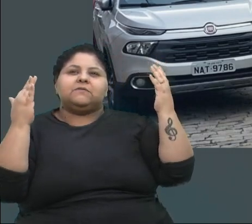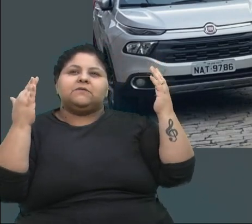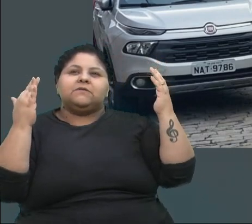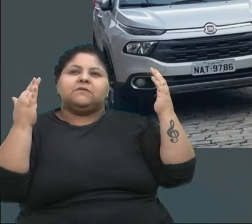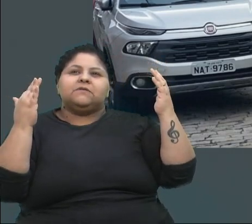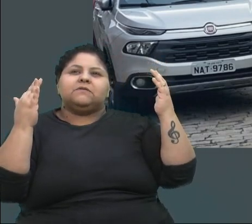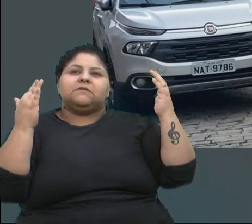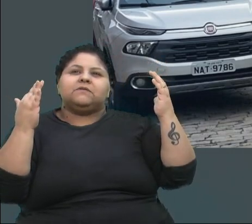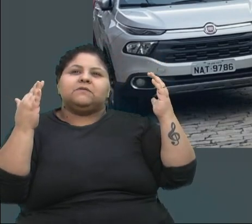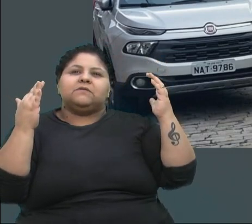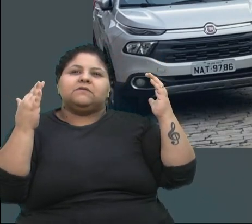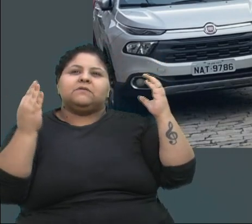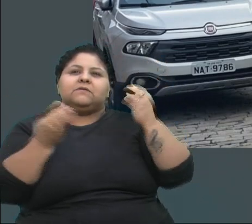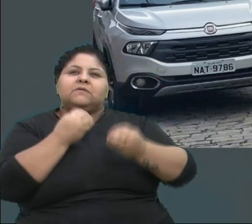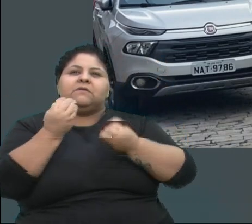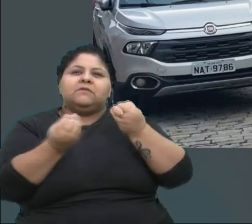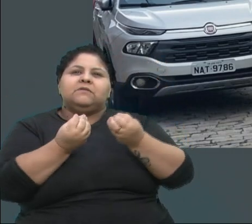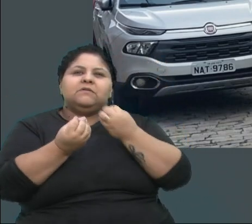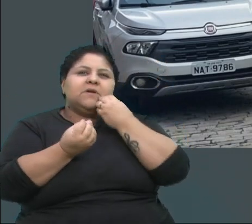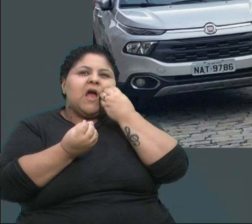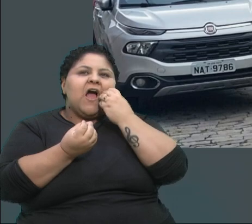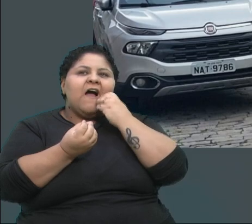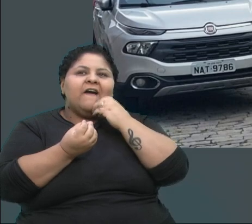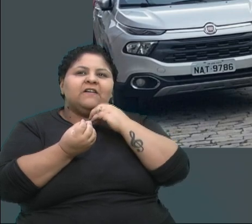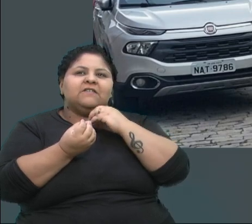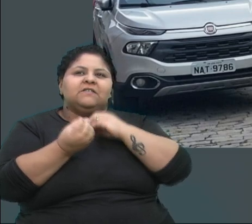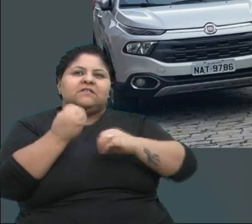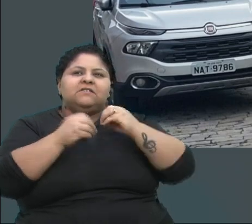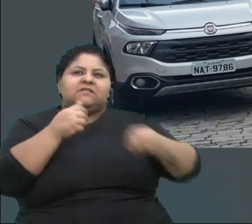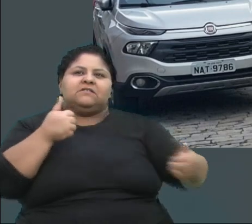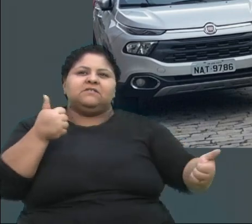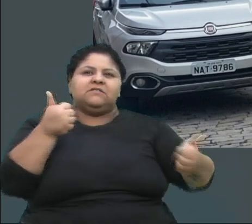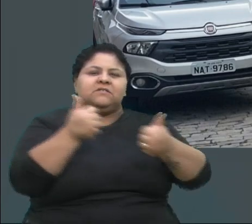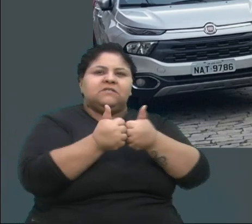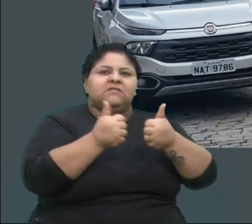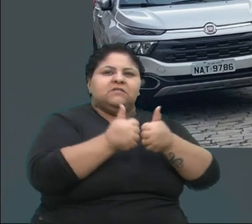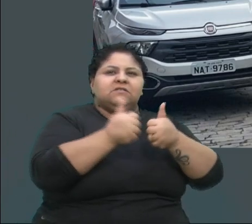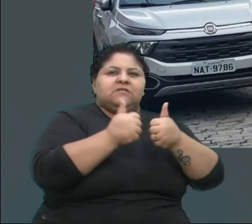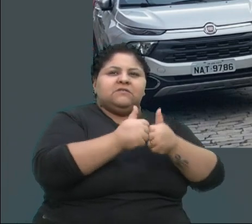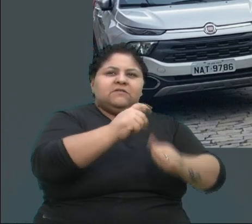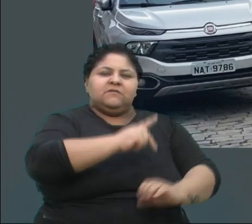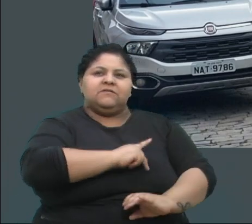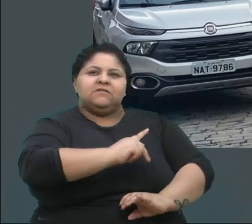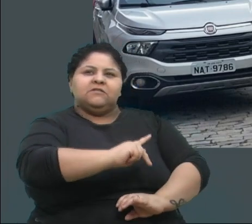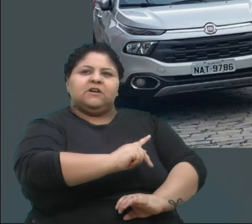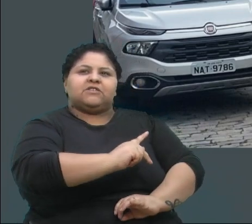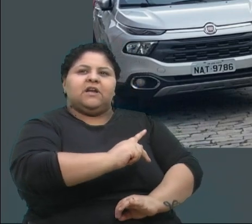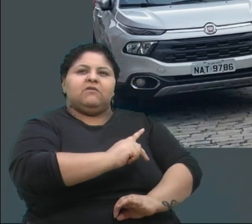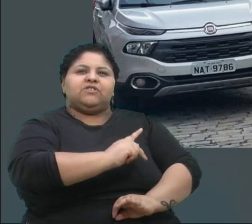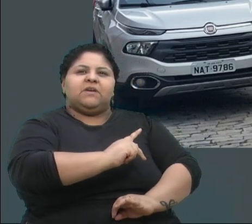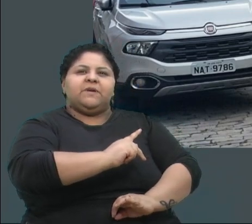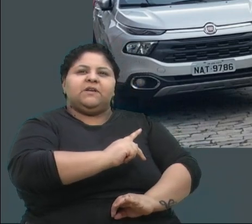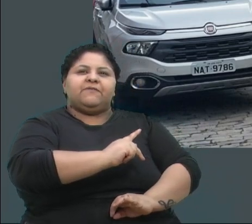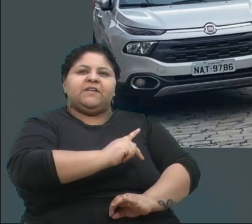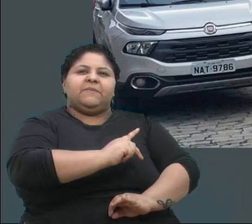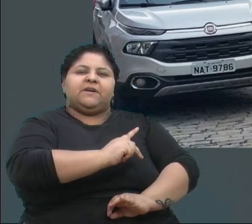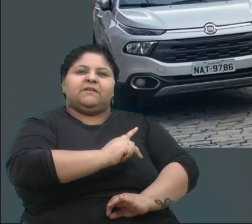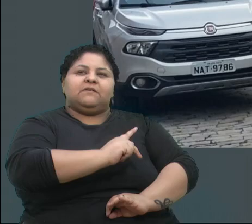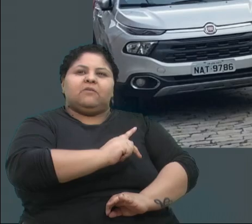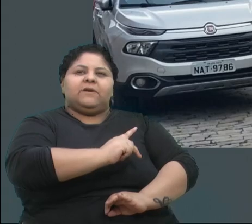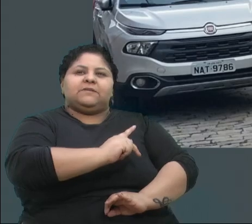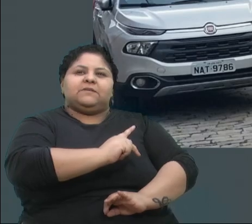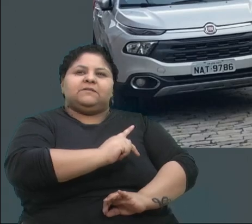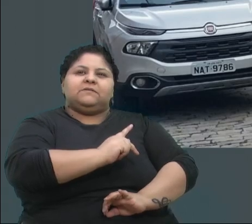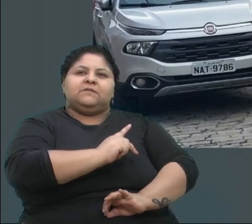o assessor da Comissão da Saúde, o Roberto, juntamente com o presidente da Comissão da Saúde, o vereador Cadore, que de fato,